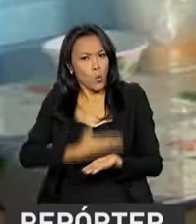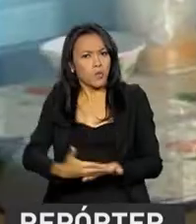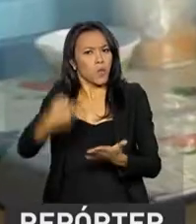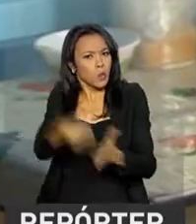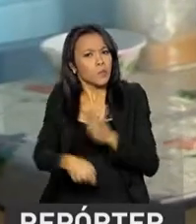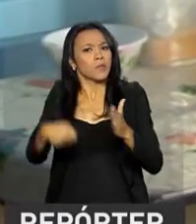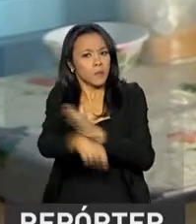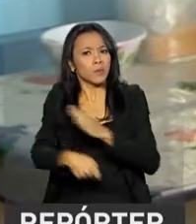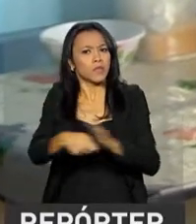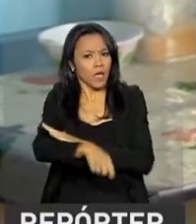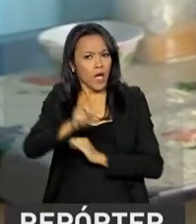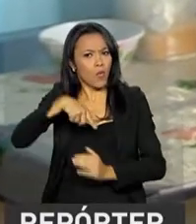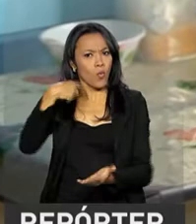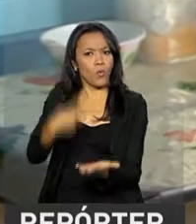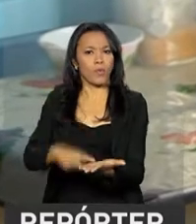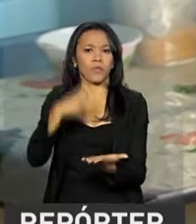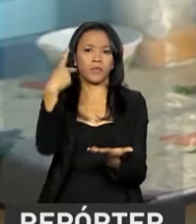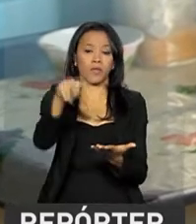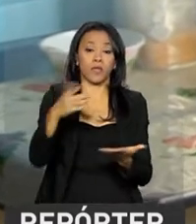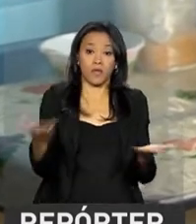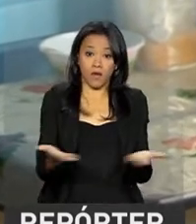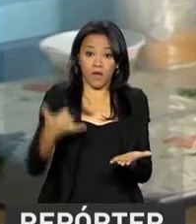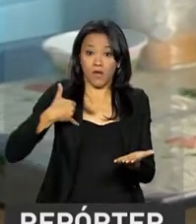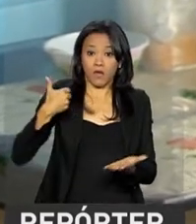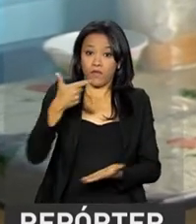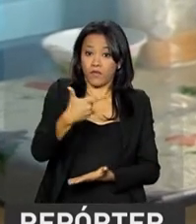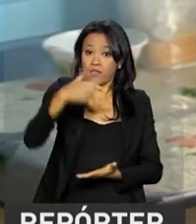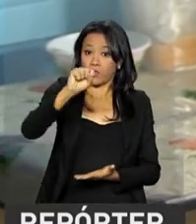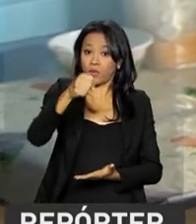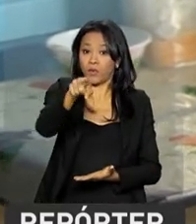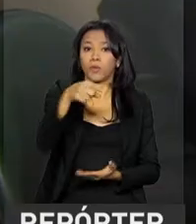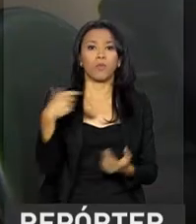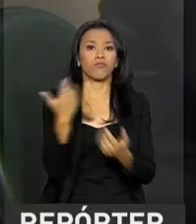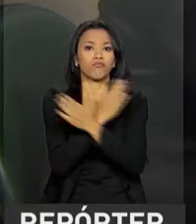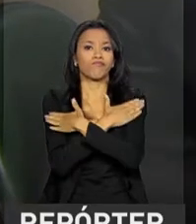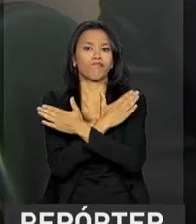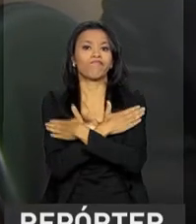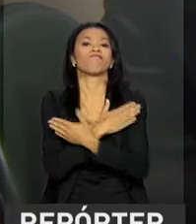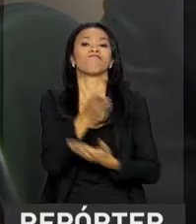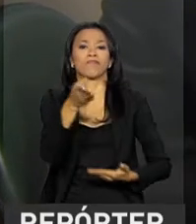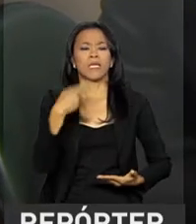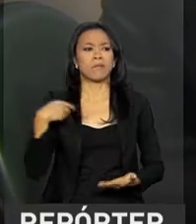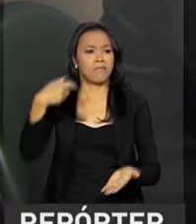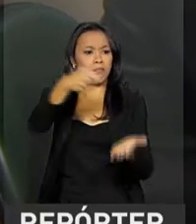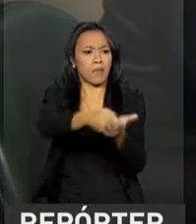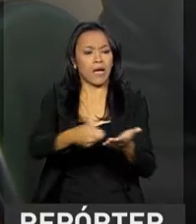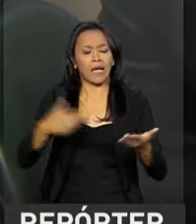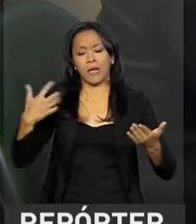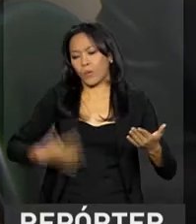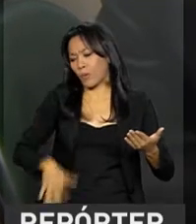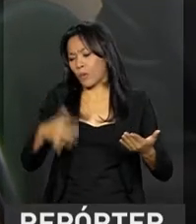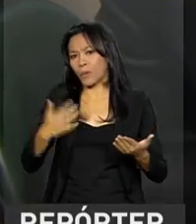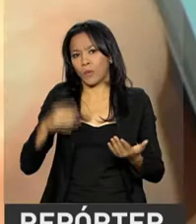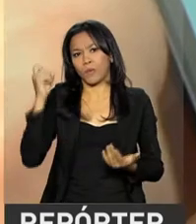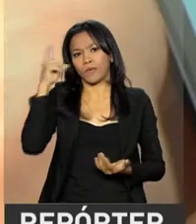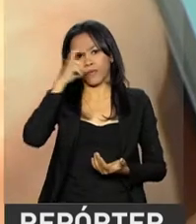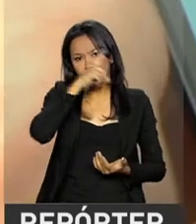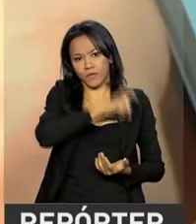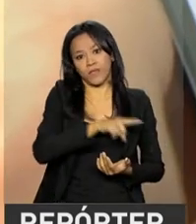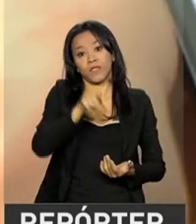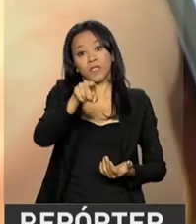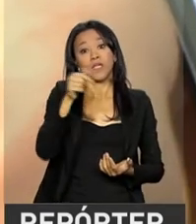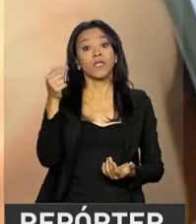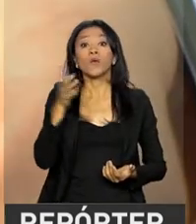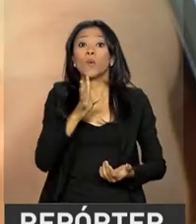missão. No momento, o jovem de 28 anos está desempregado e pagar pelas passagens poderia doer no bolso. Até que